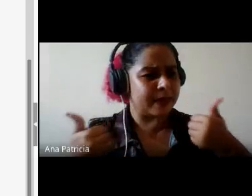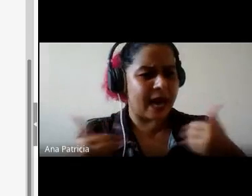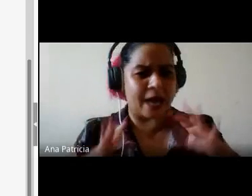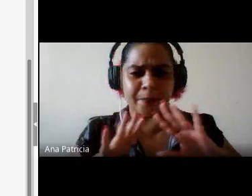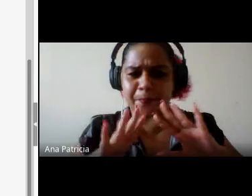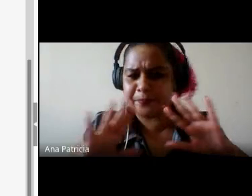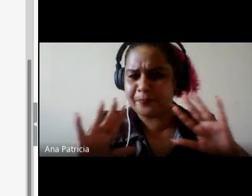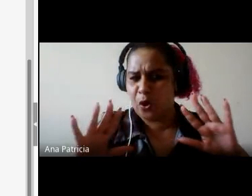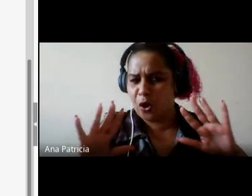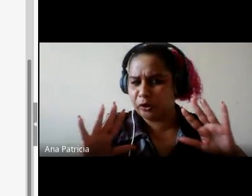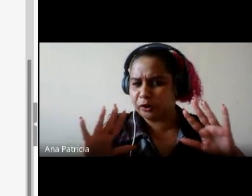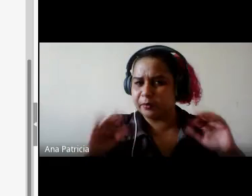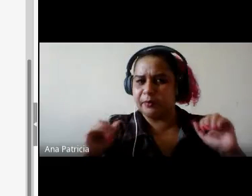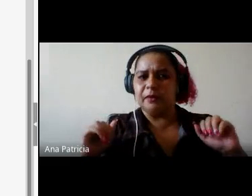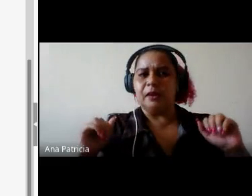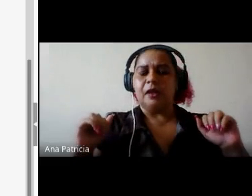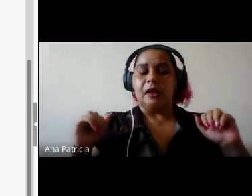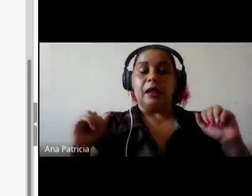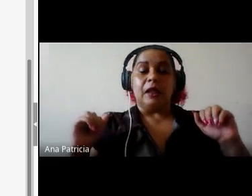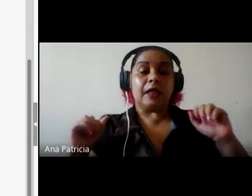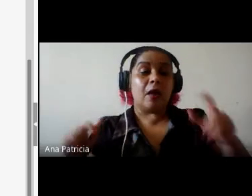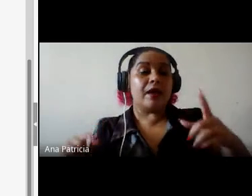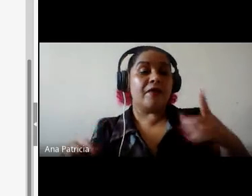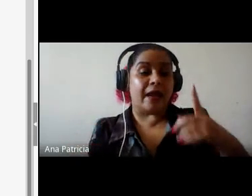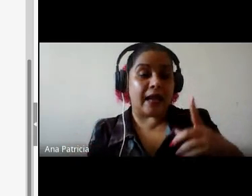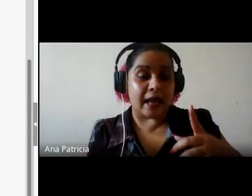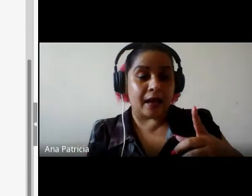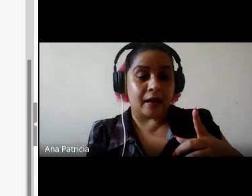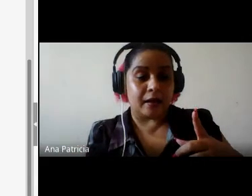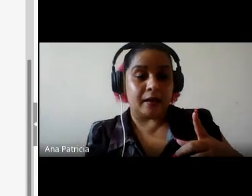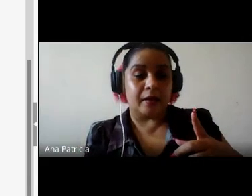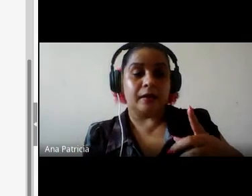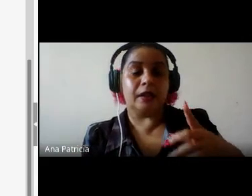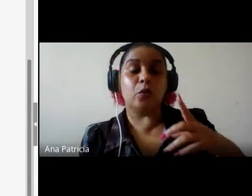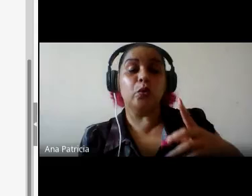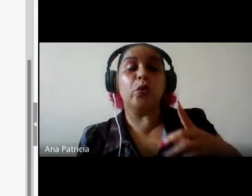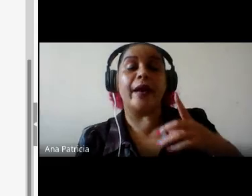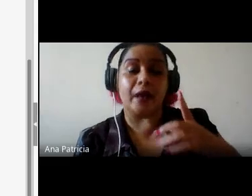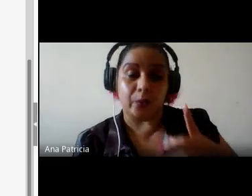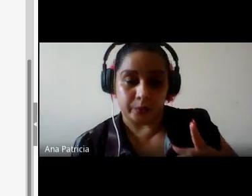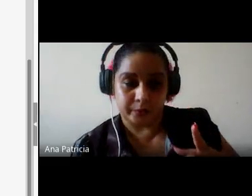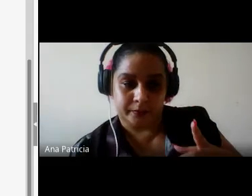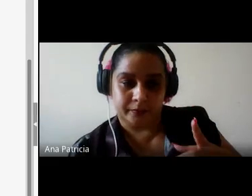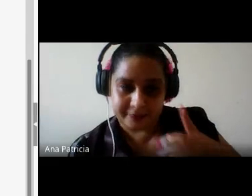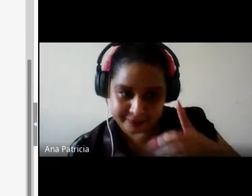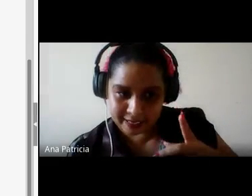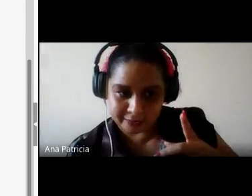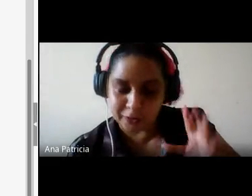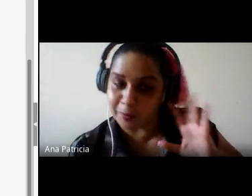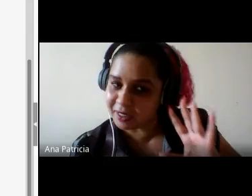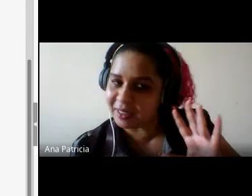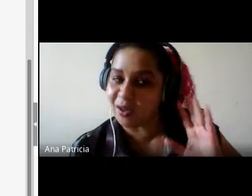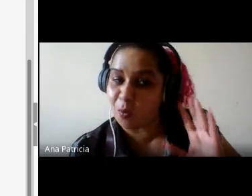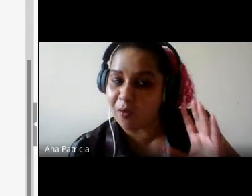um seminário ótimo. E eu ia falar de um duelo,